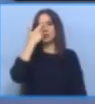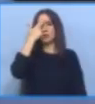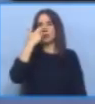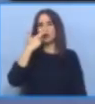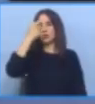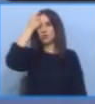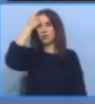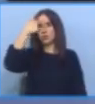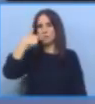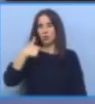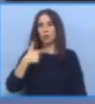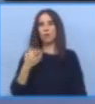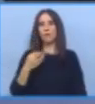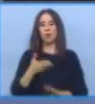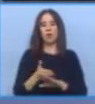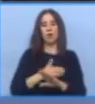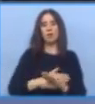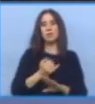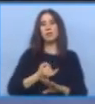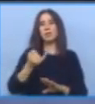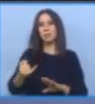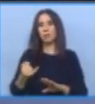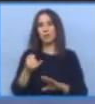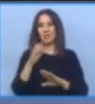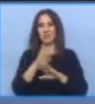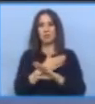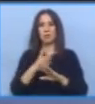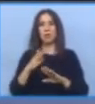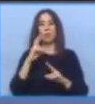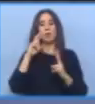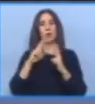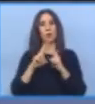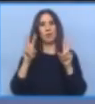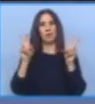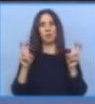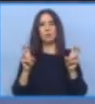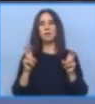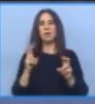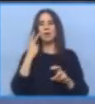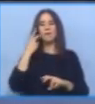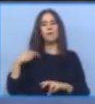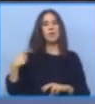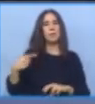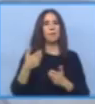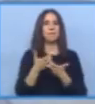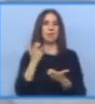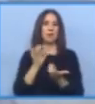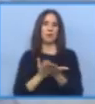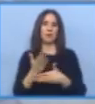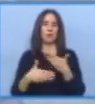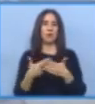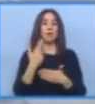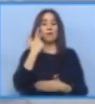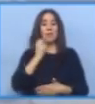foi clivada num antes e num depois do encontro continua a marcar os nossos dias. Continua a marcar a